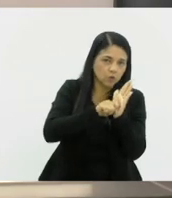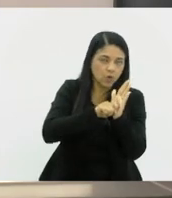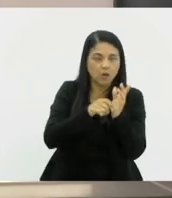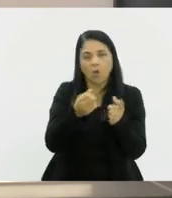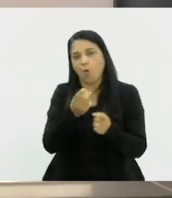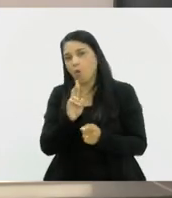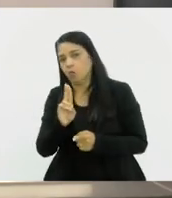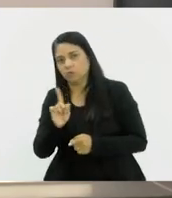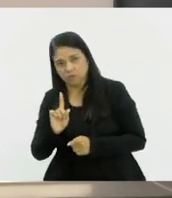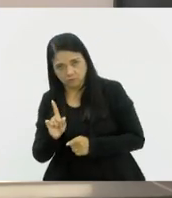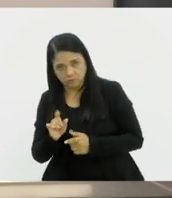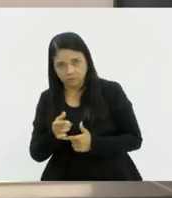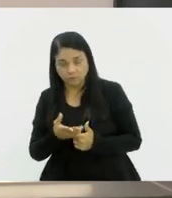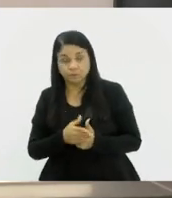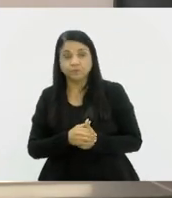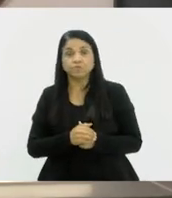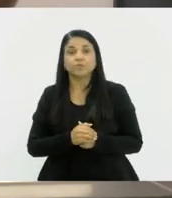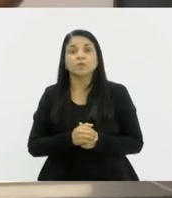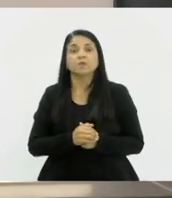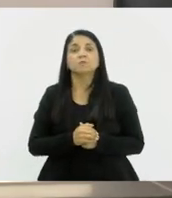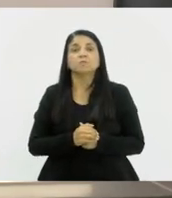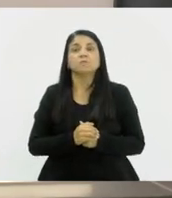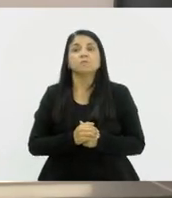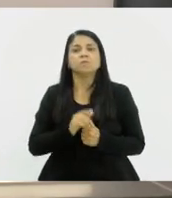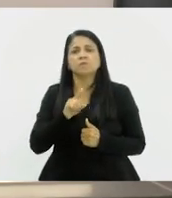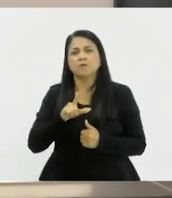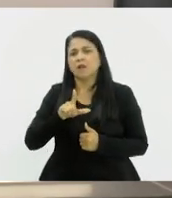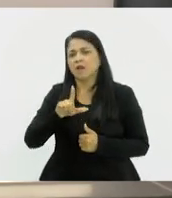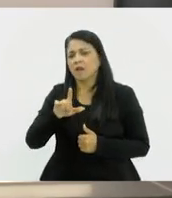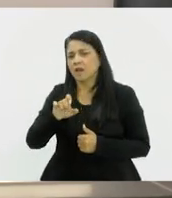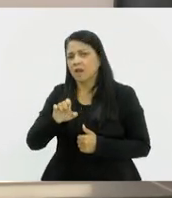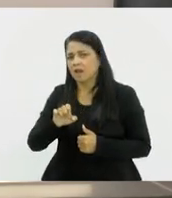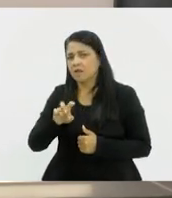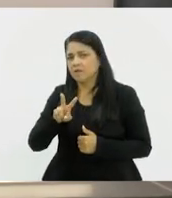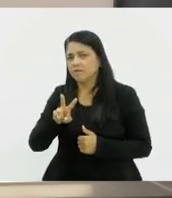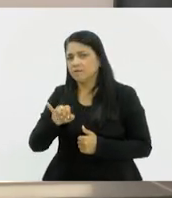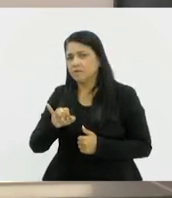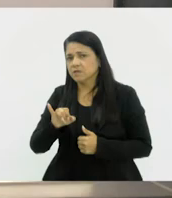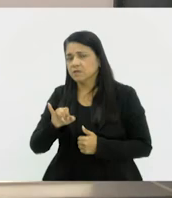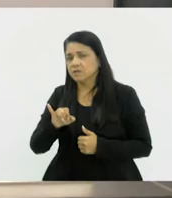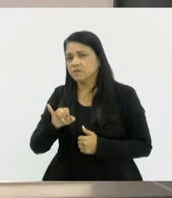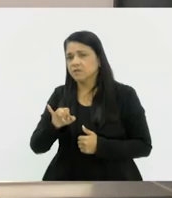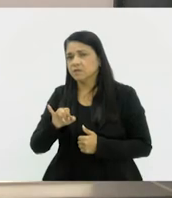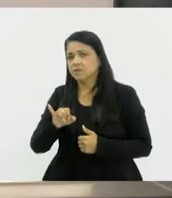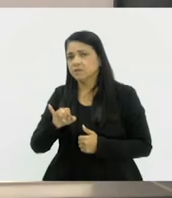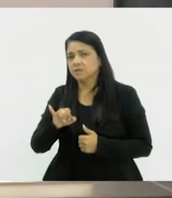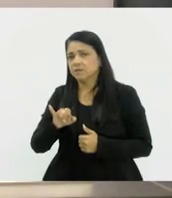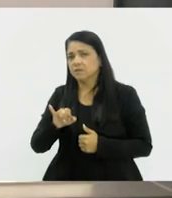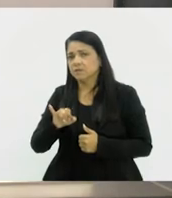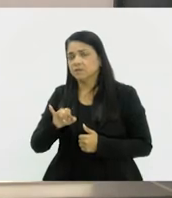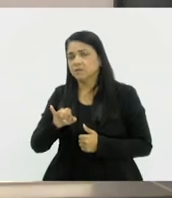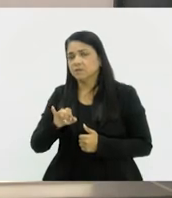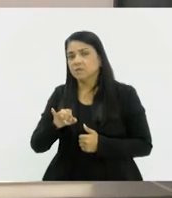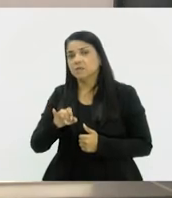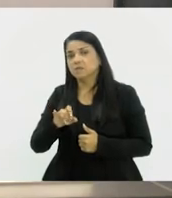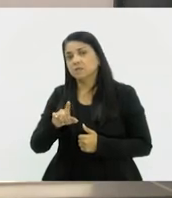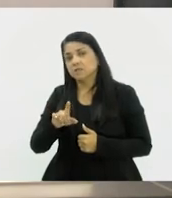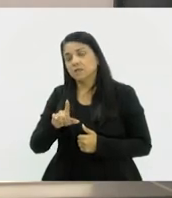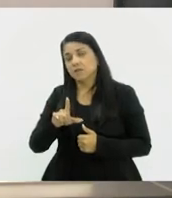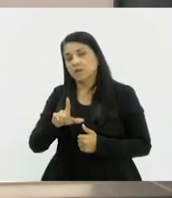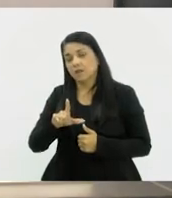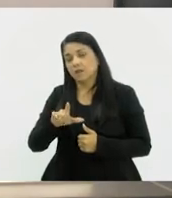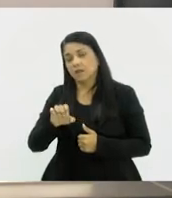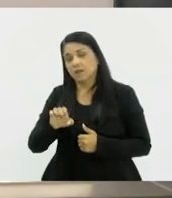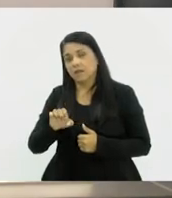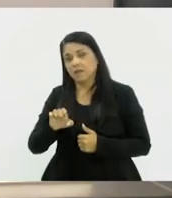drogas né princípio da lesividade Será que estamos realmente ofendendo bem de terceiro com a utilização de